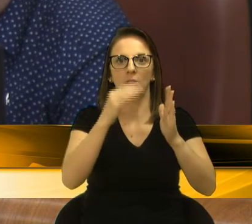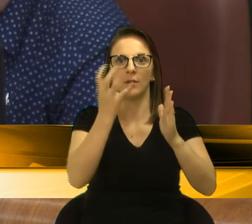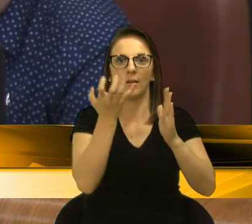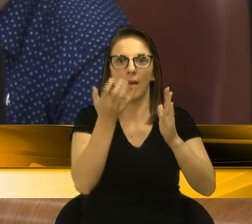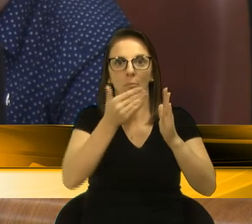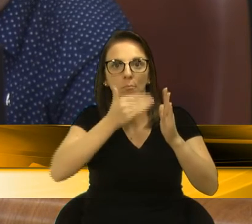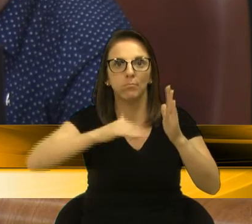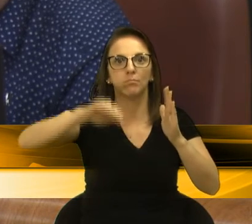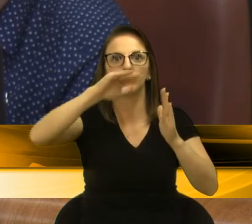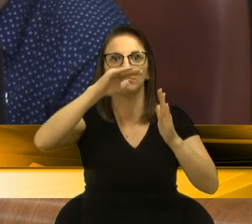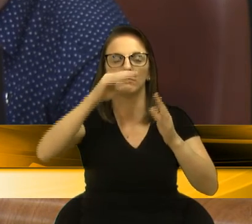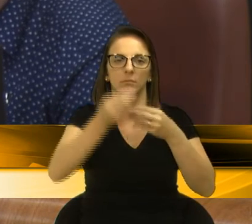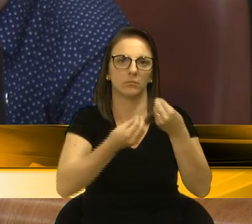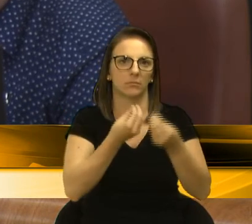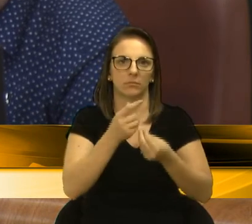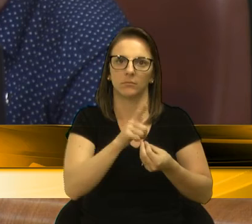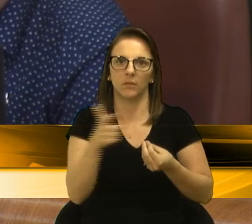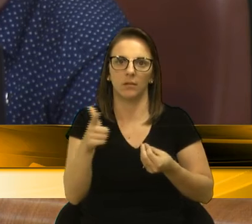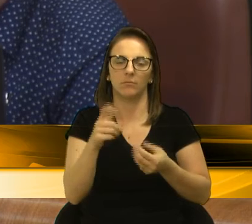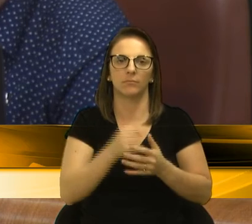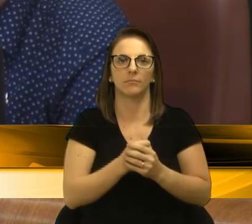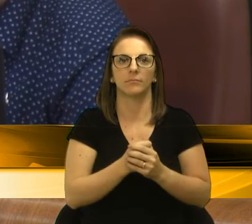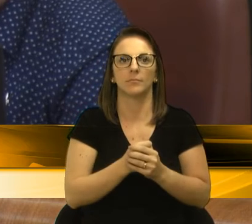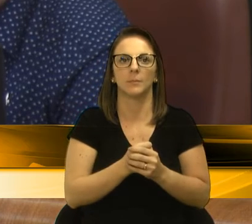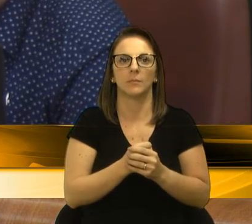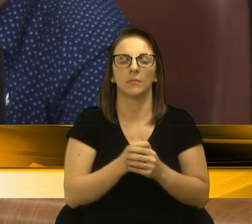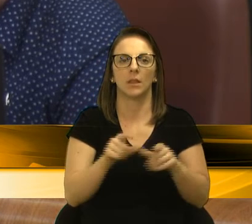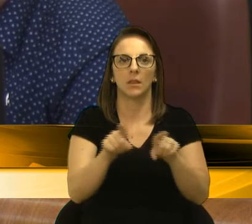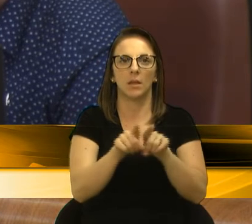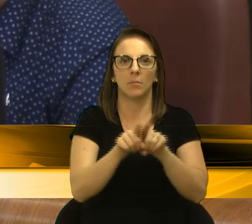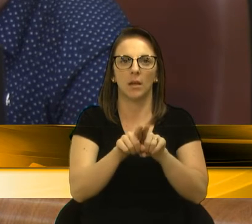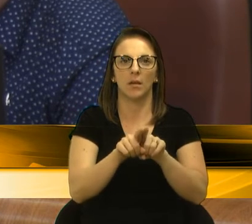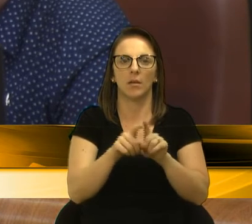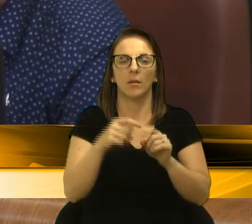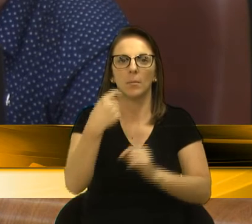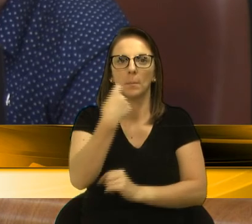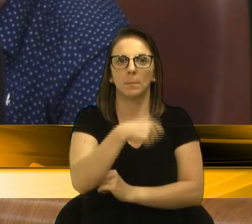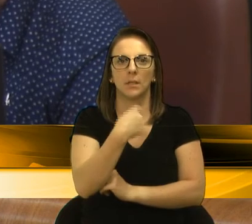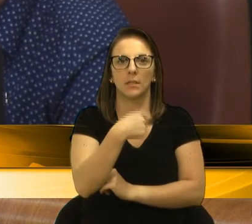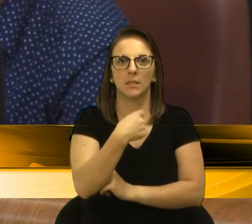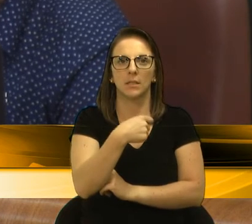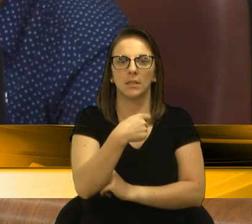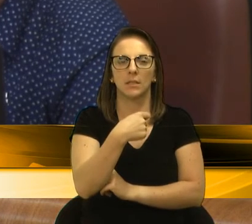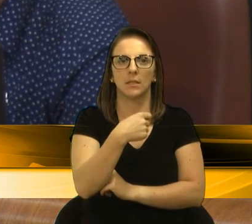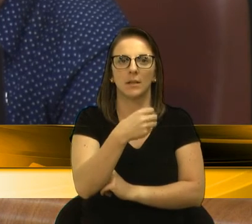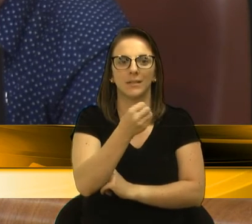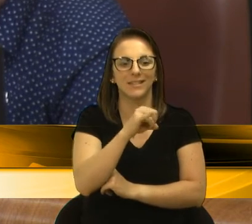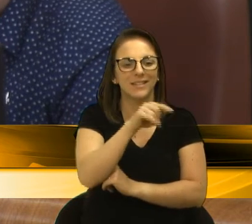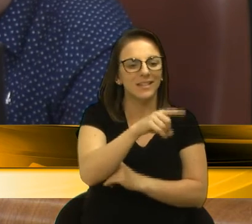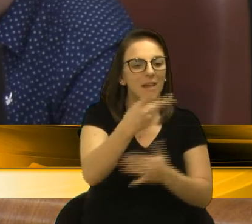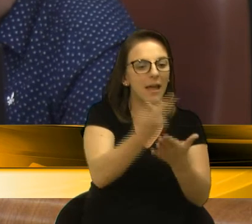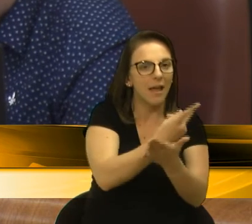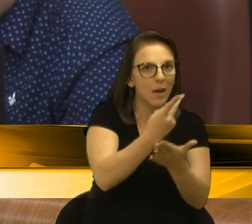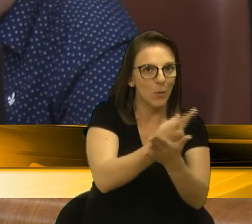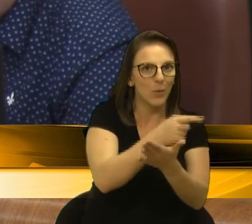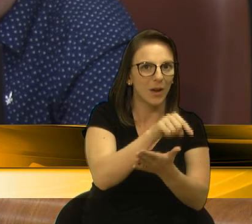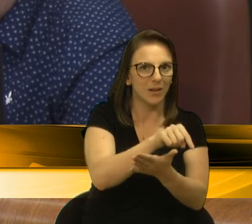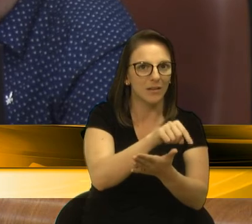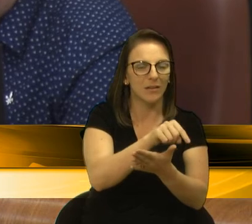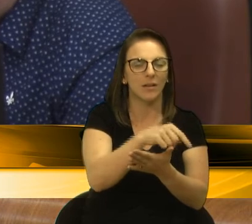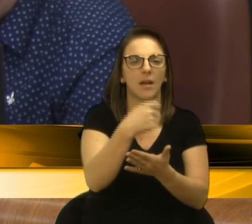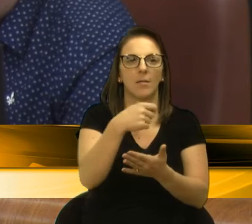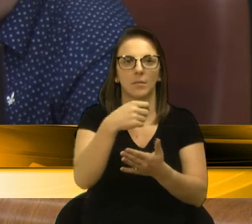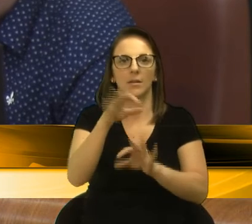à prática e que poderá corrigir o desacerto resultante de eventuais excessos.